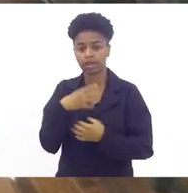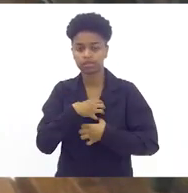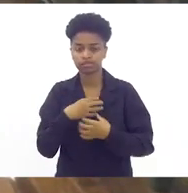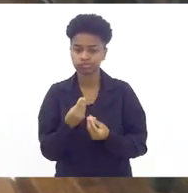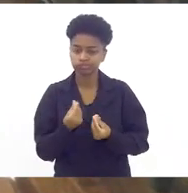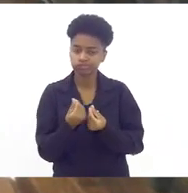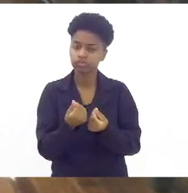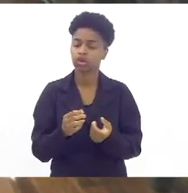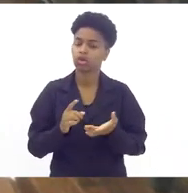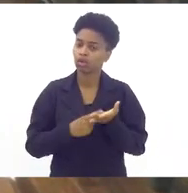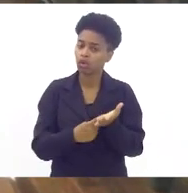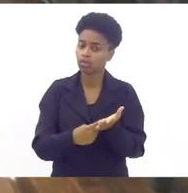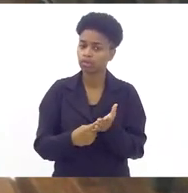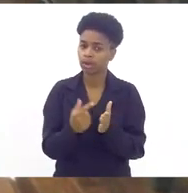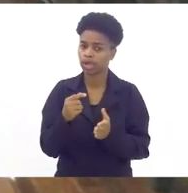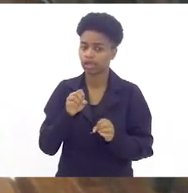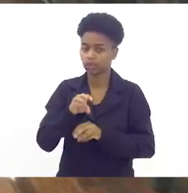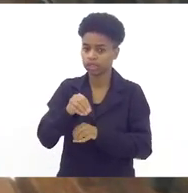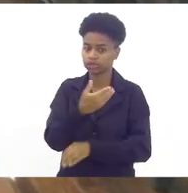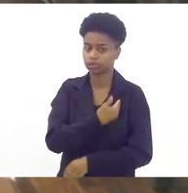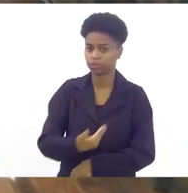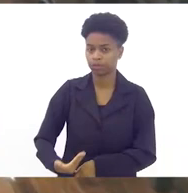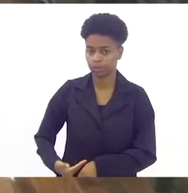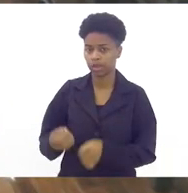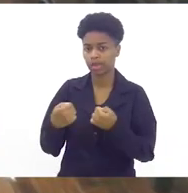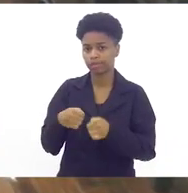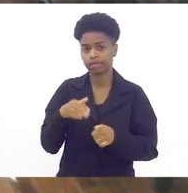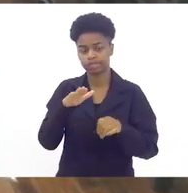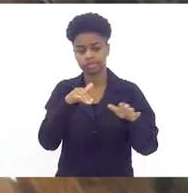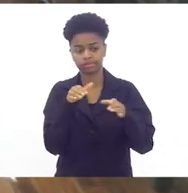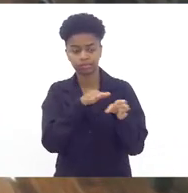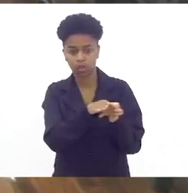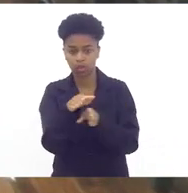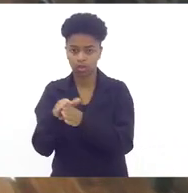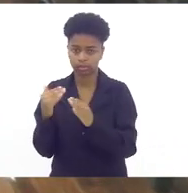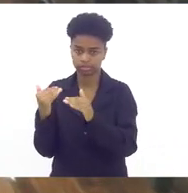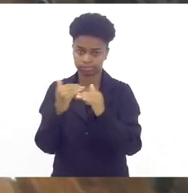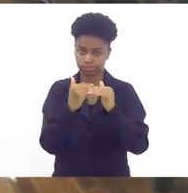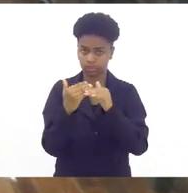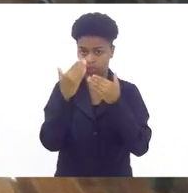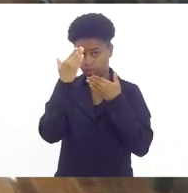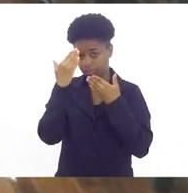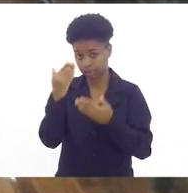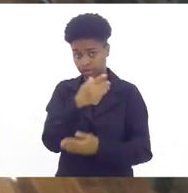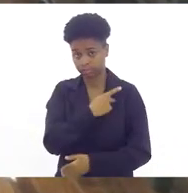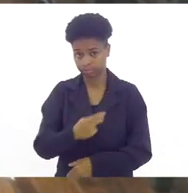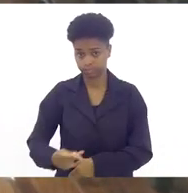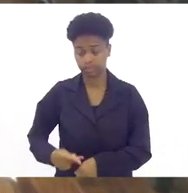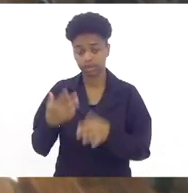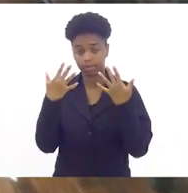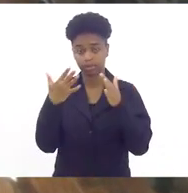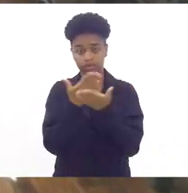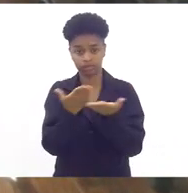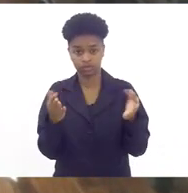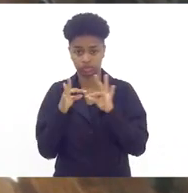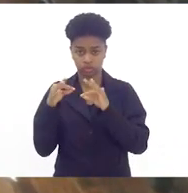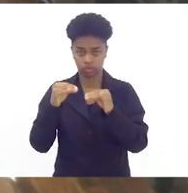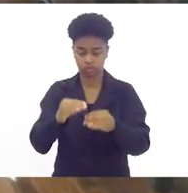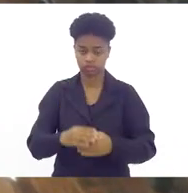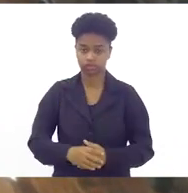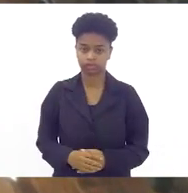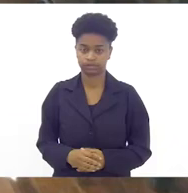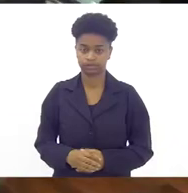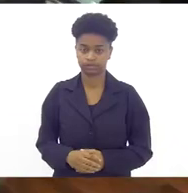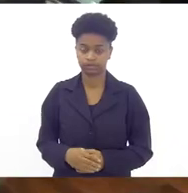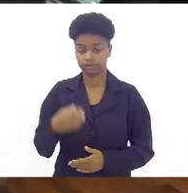atuante comprometidos com a educação pública para uma orientação comum muito obrigada Presidente a todos